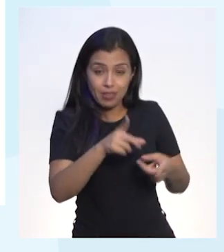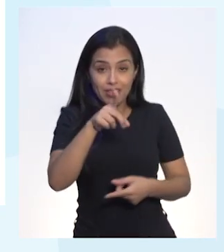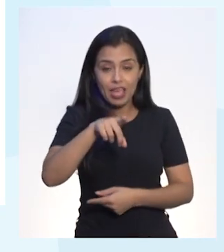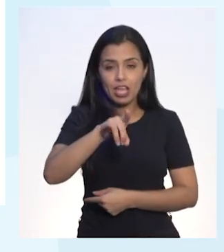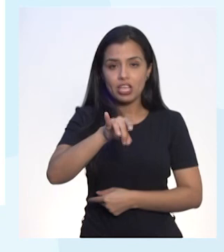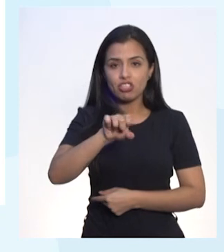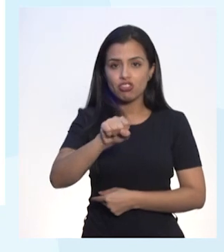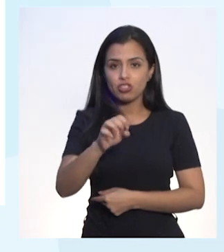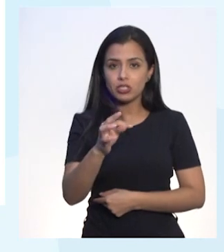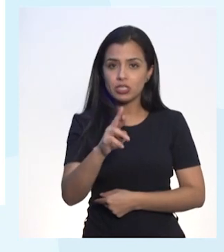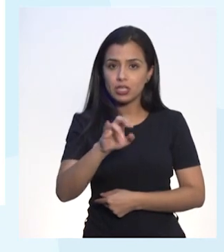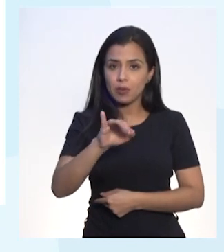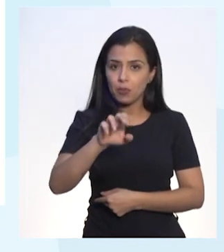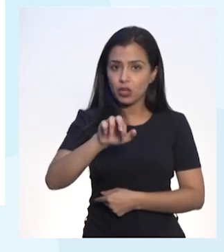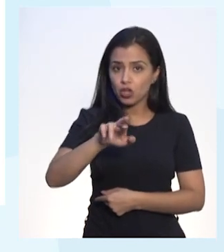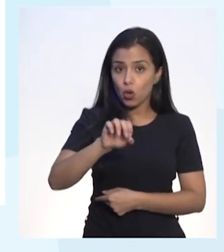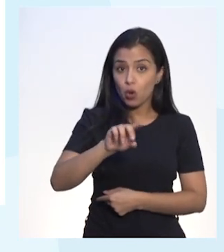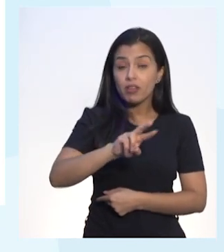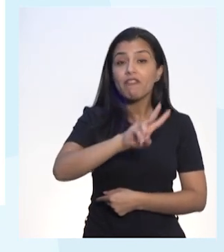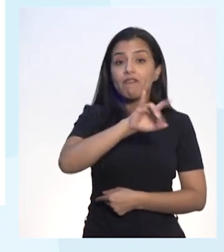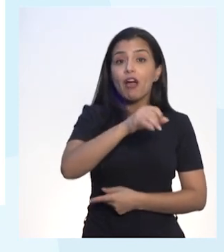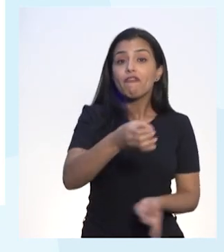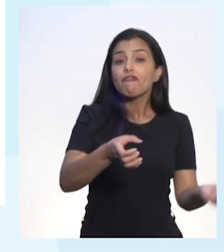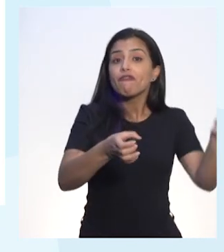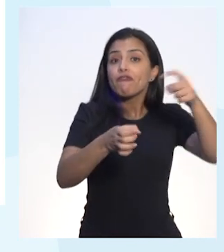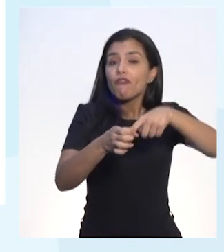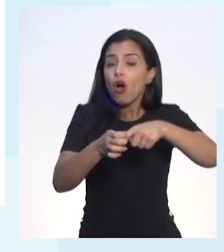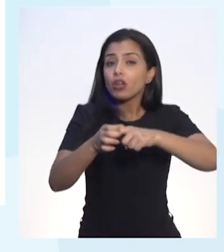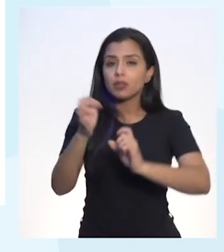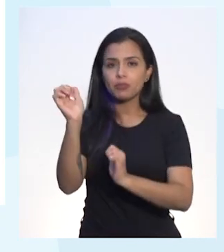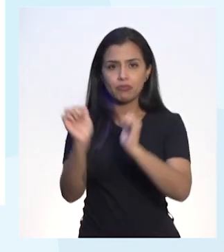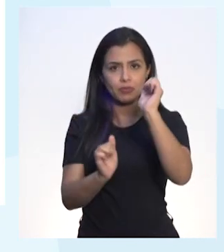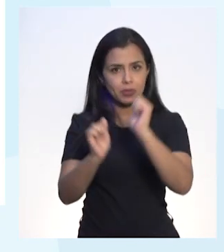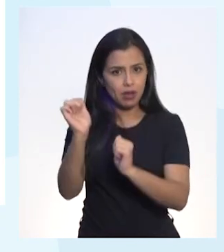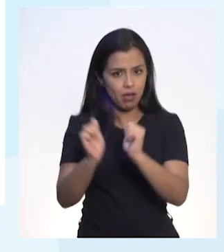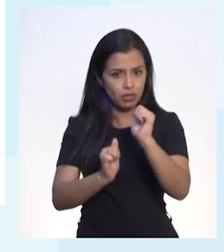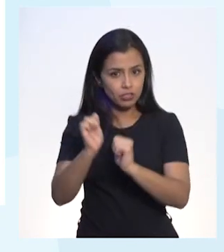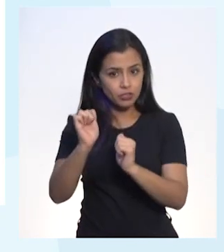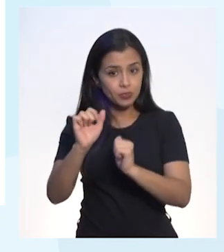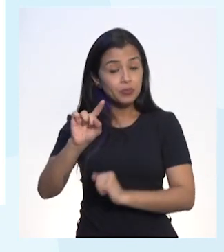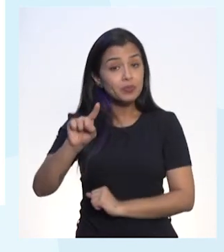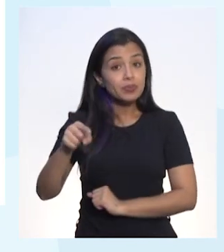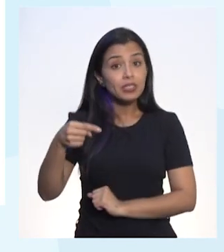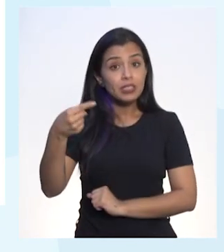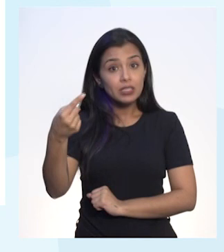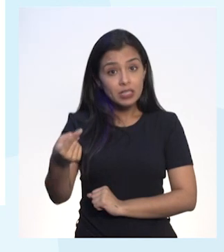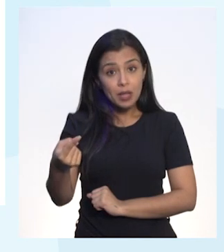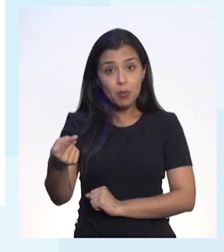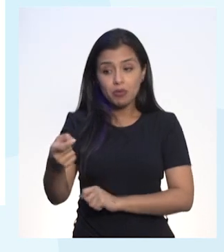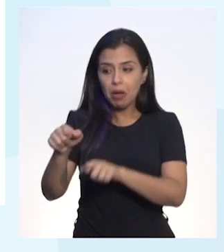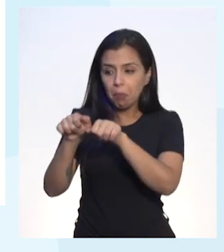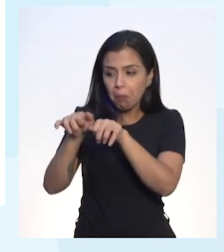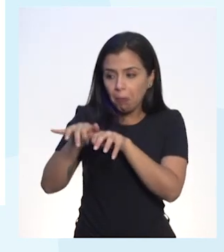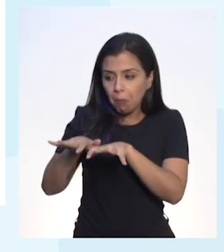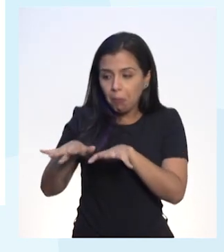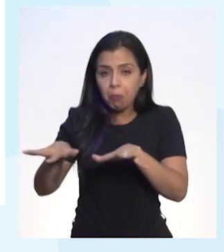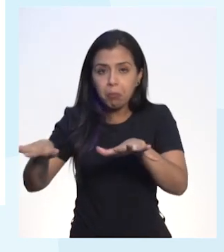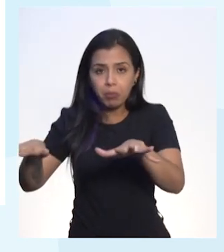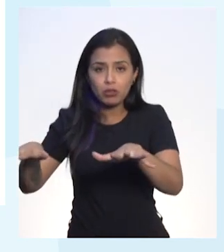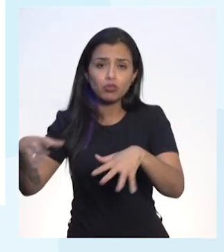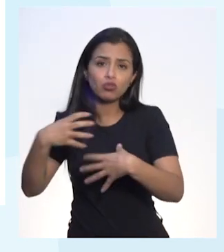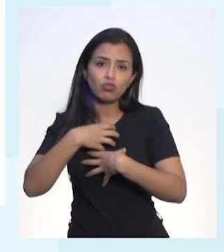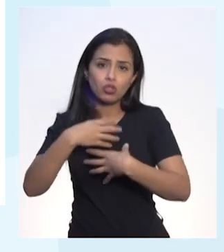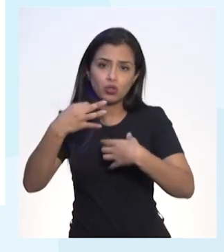né, que vai mandar para o fabricante, né, ou para o importador, né, levando aí para o distribuidor e fazendo esse